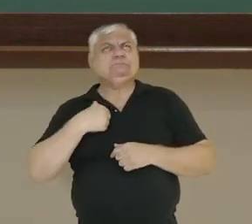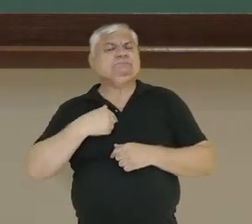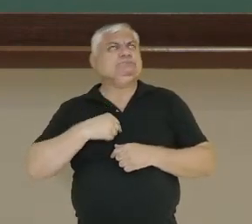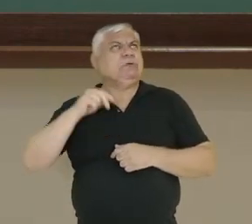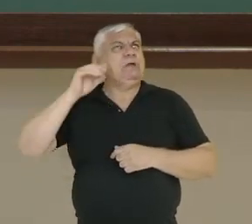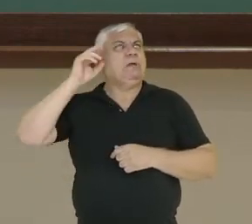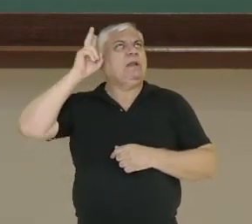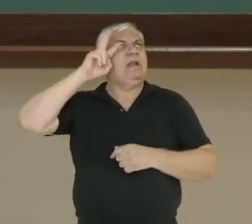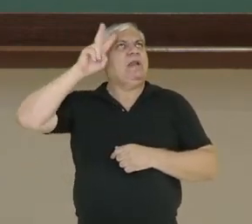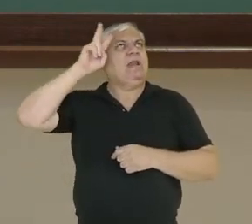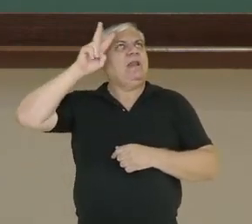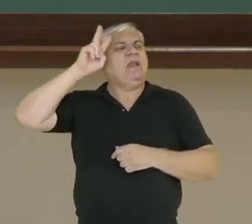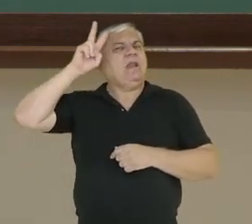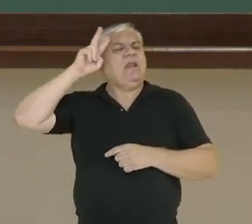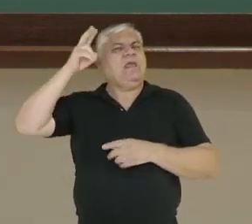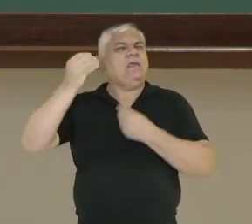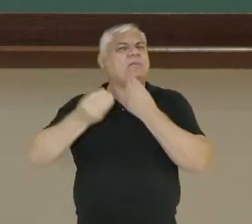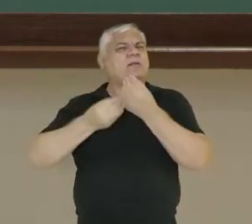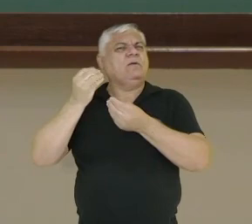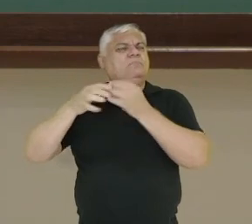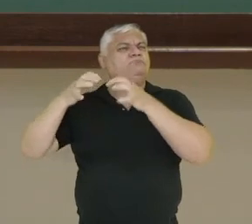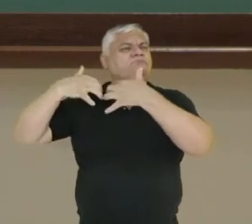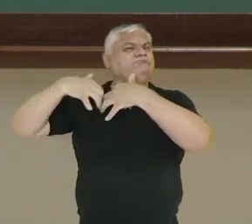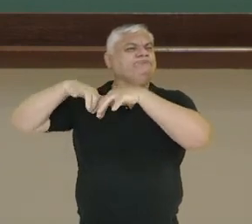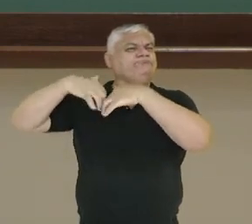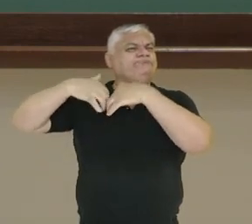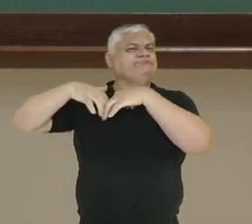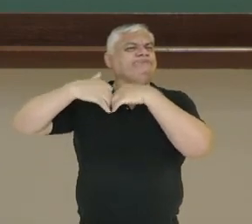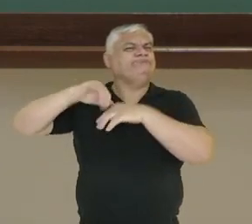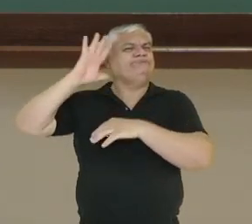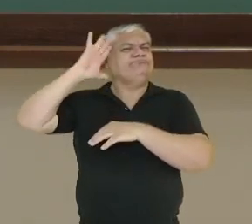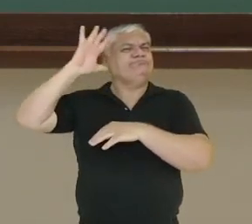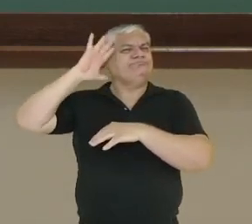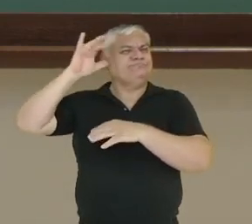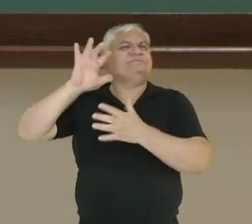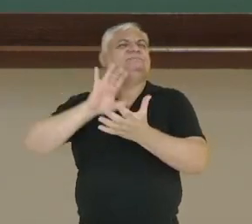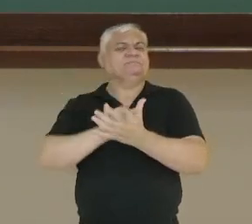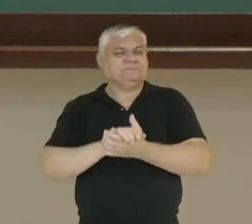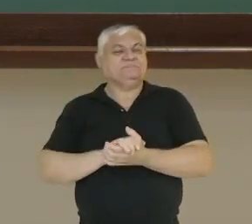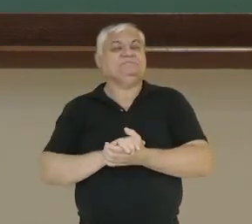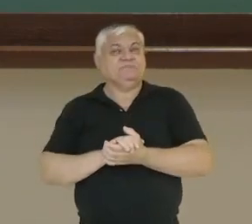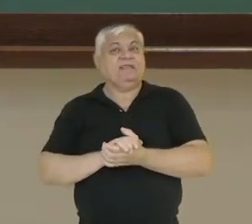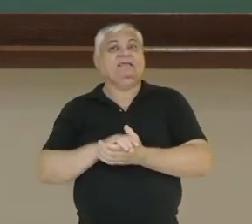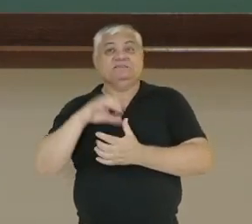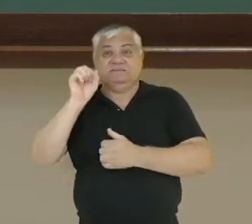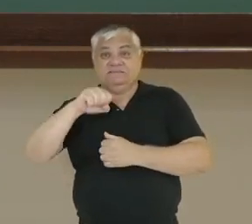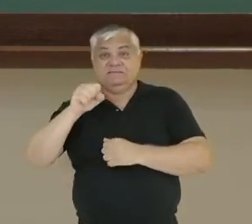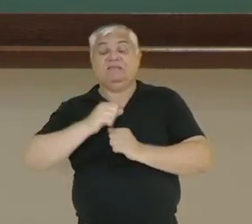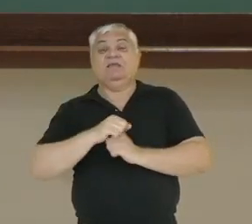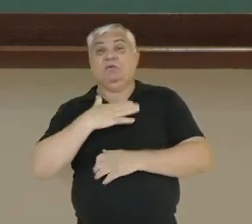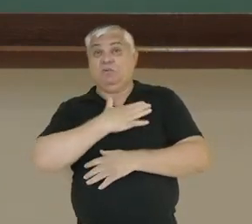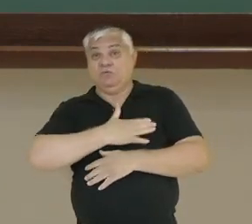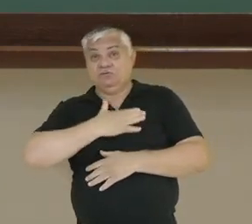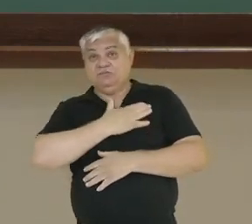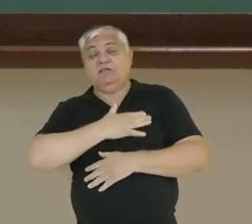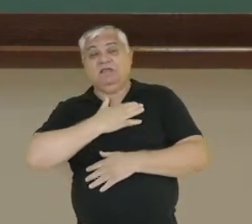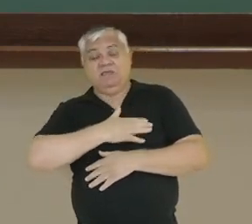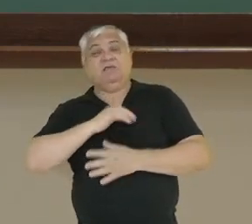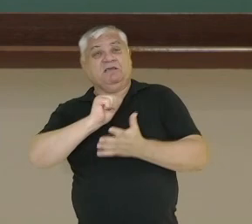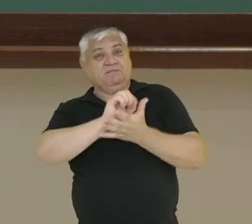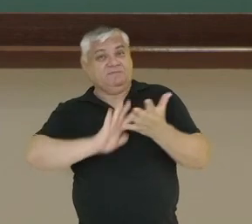alguns conhecimentos trabalhados no decorrer do ano. Professor, gostei dessa atividade,